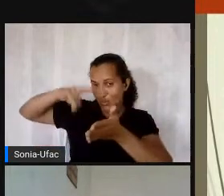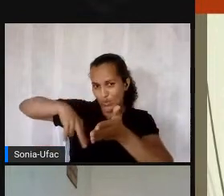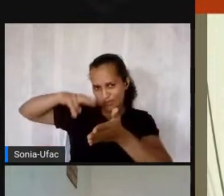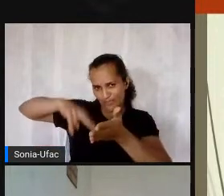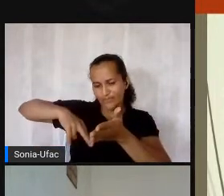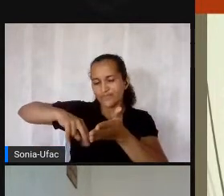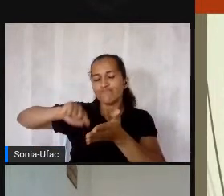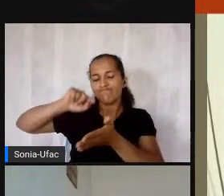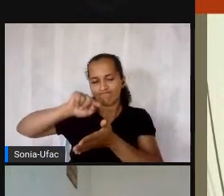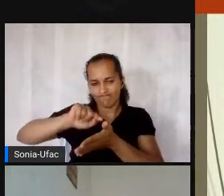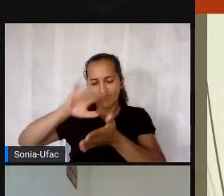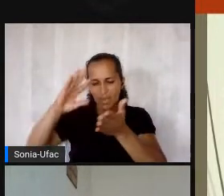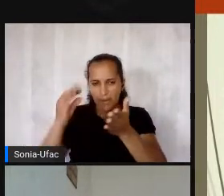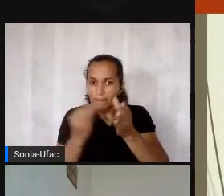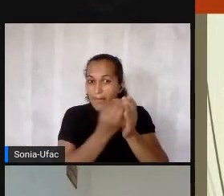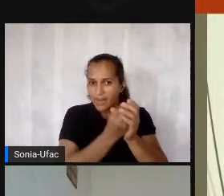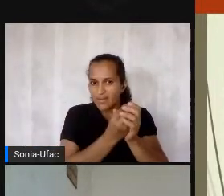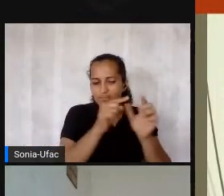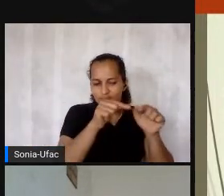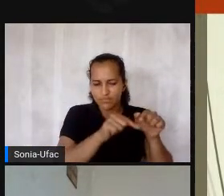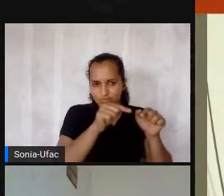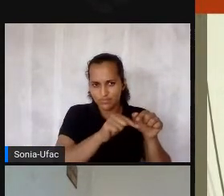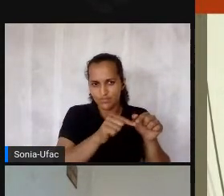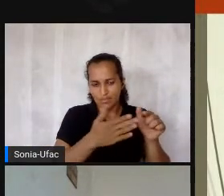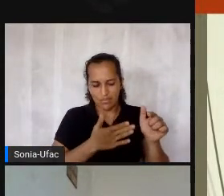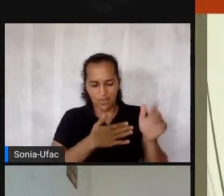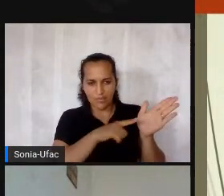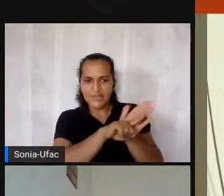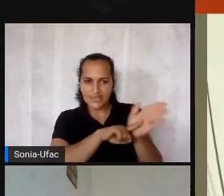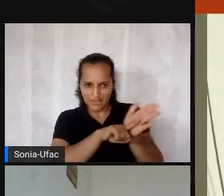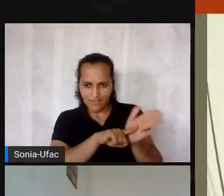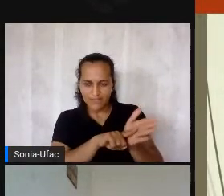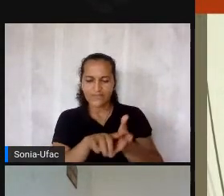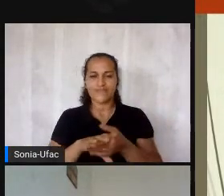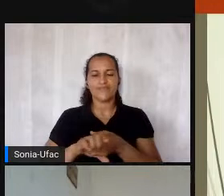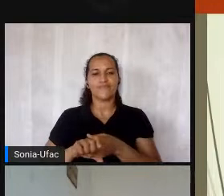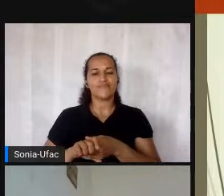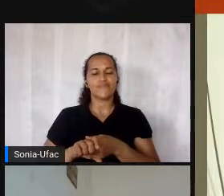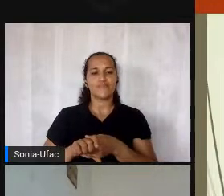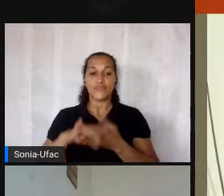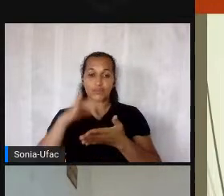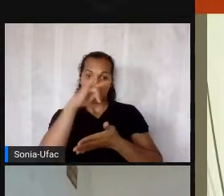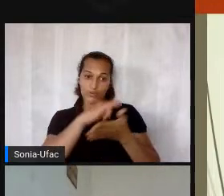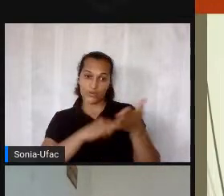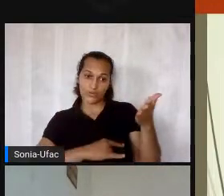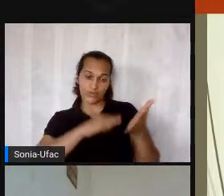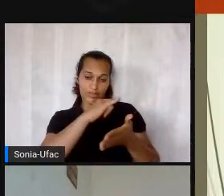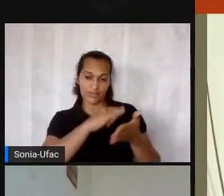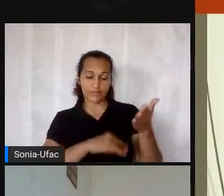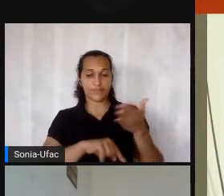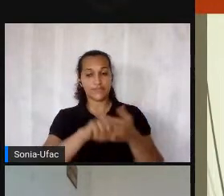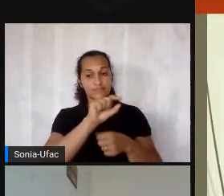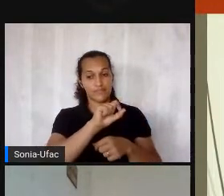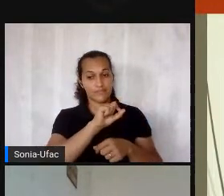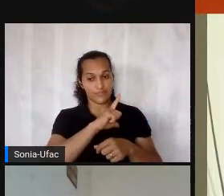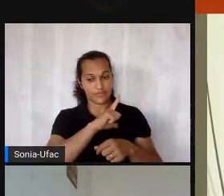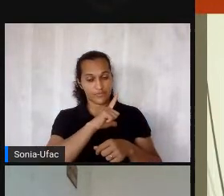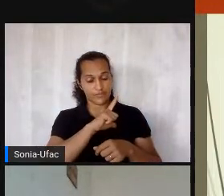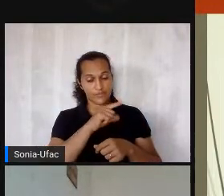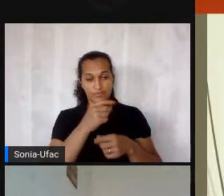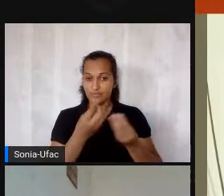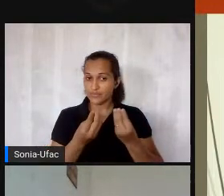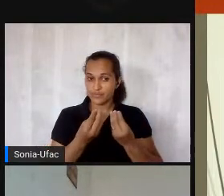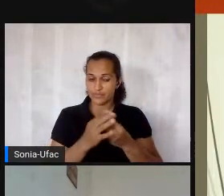poder fazer parte do acervo de minha análise. Esses documentos têm uma exceção,